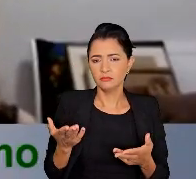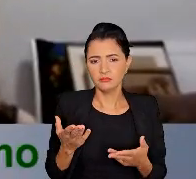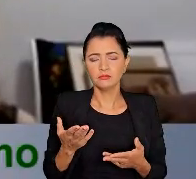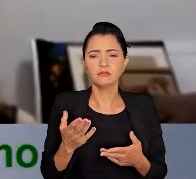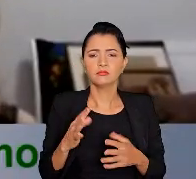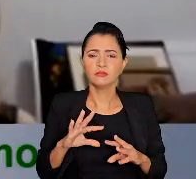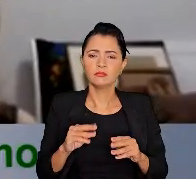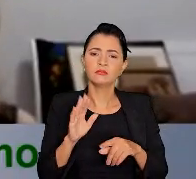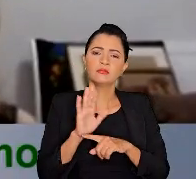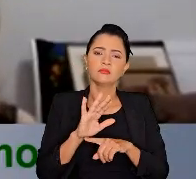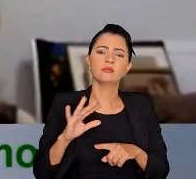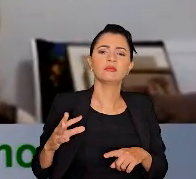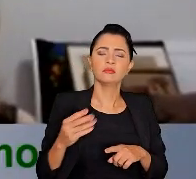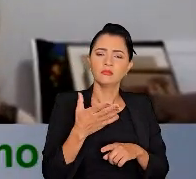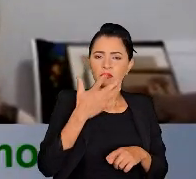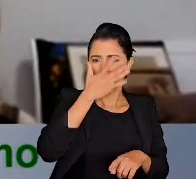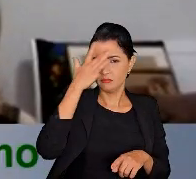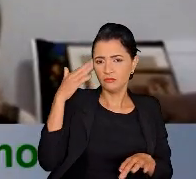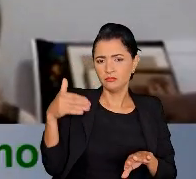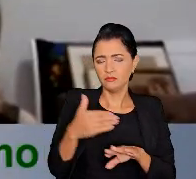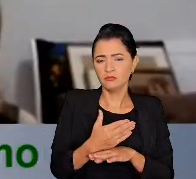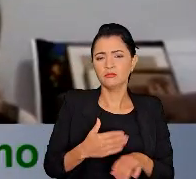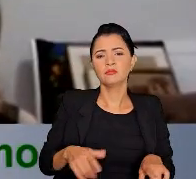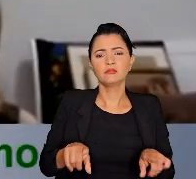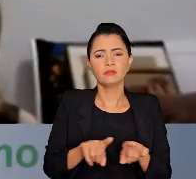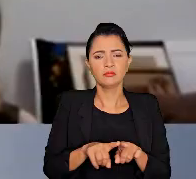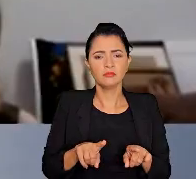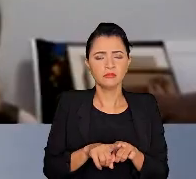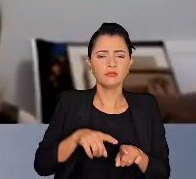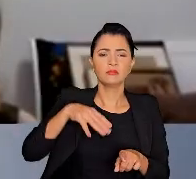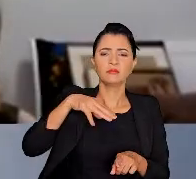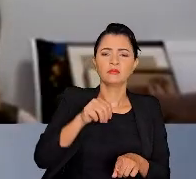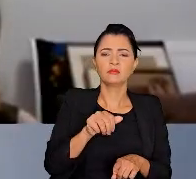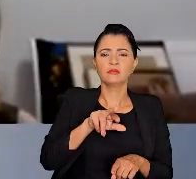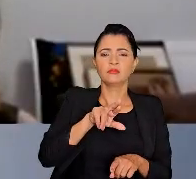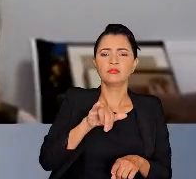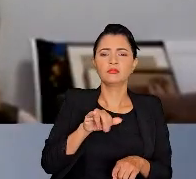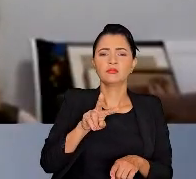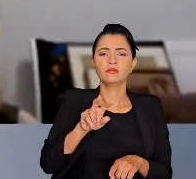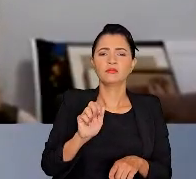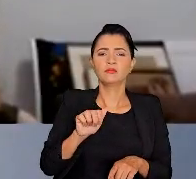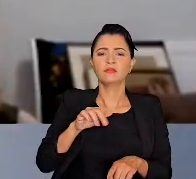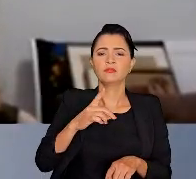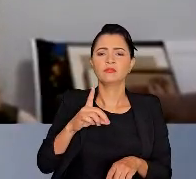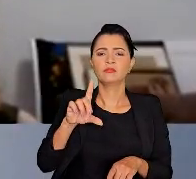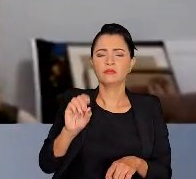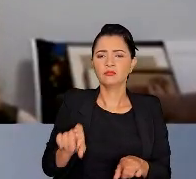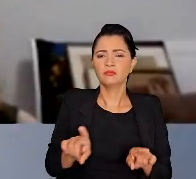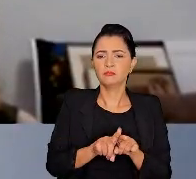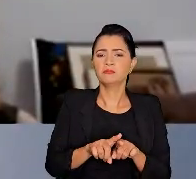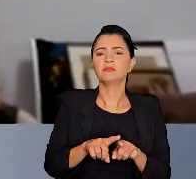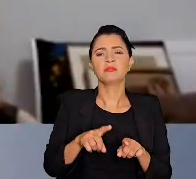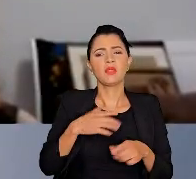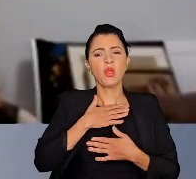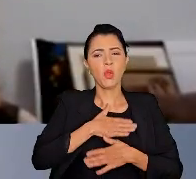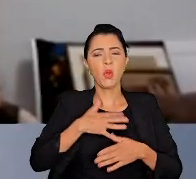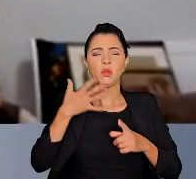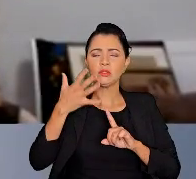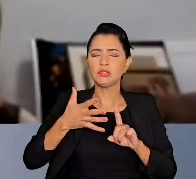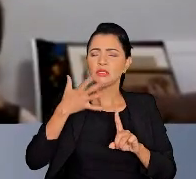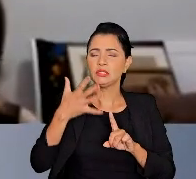os envolvidos, e o Marivaldo dos Santos Salles, adorando muito essa